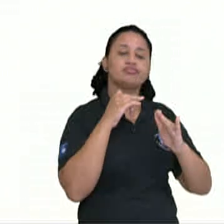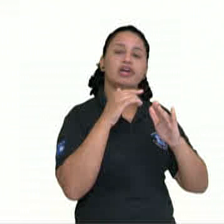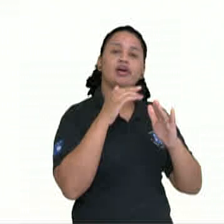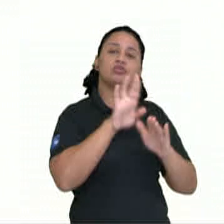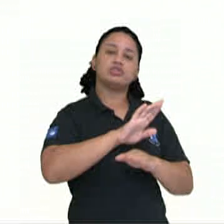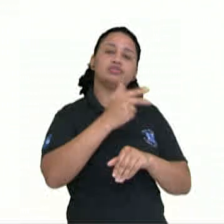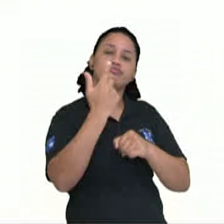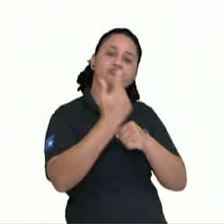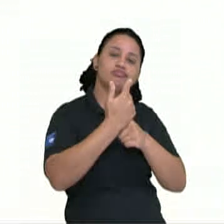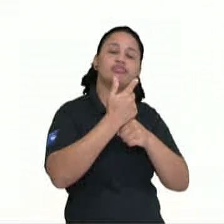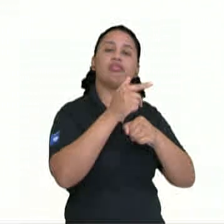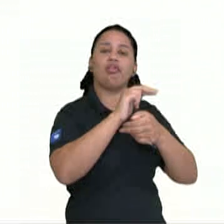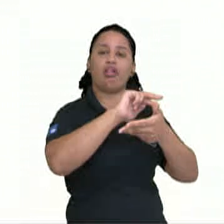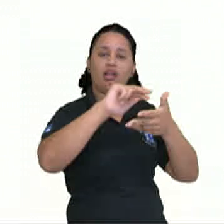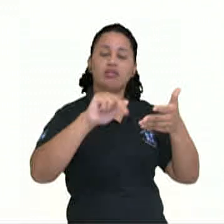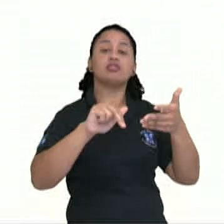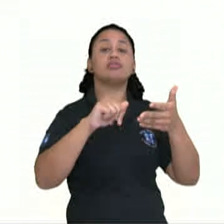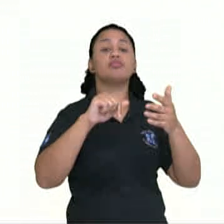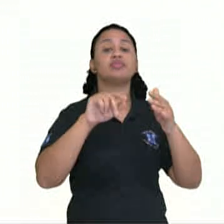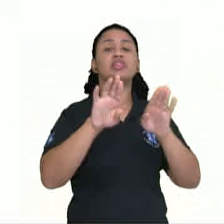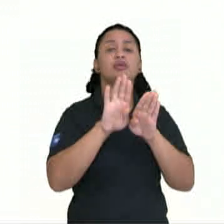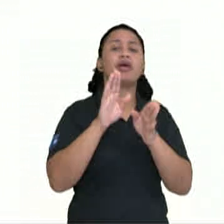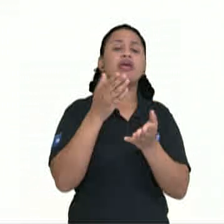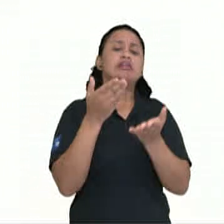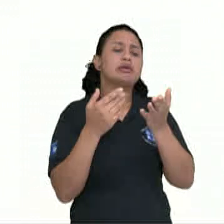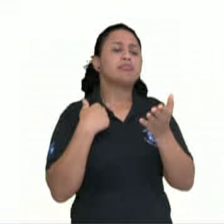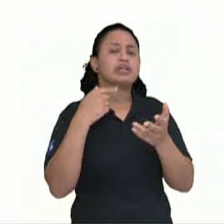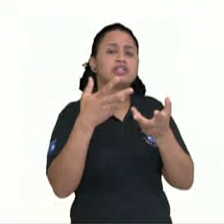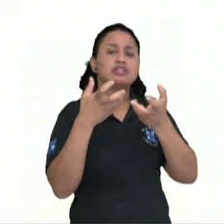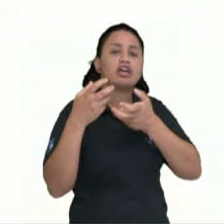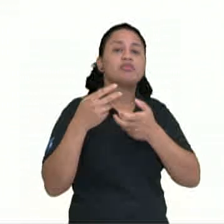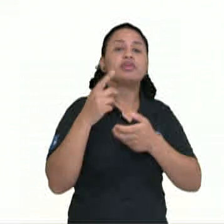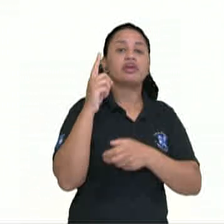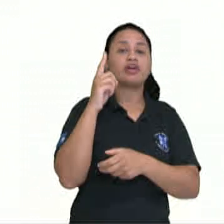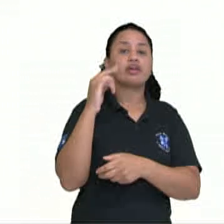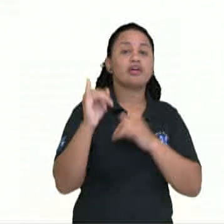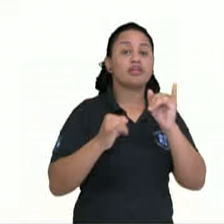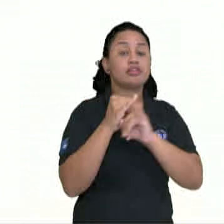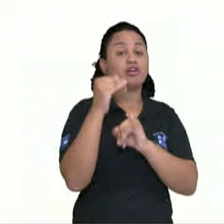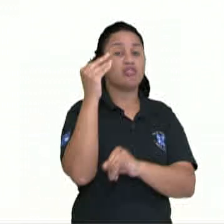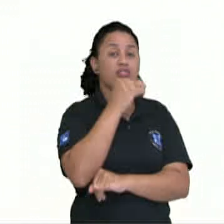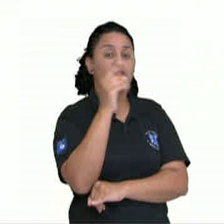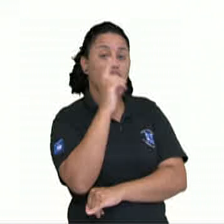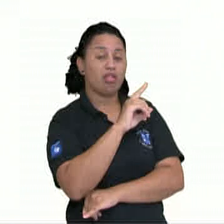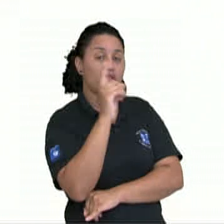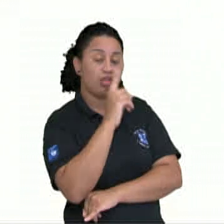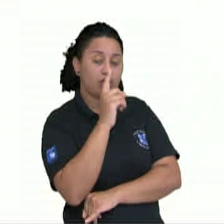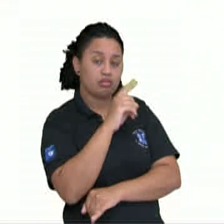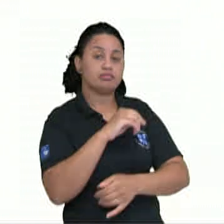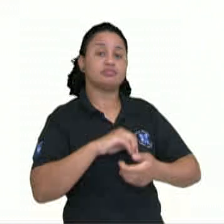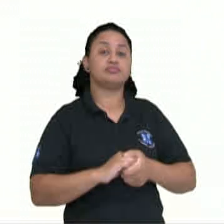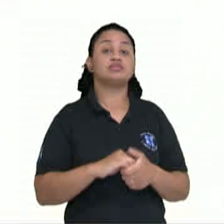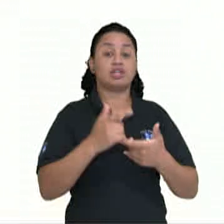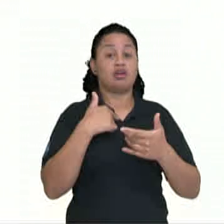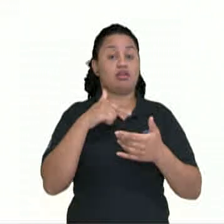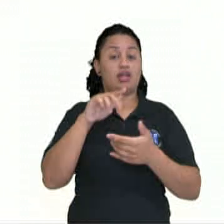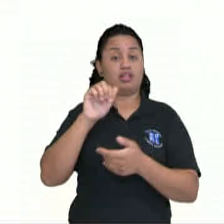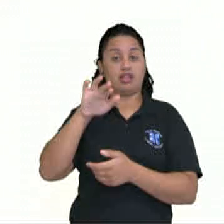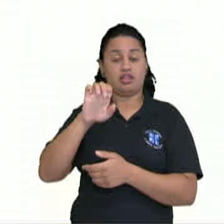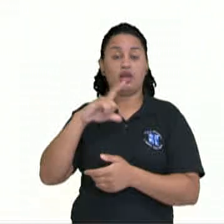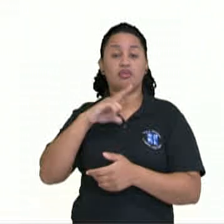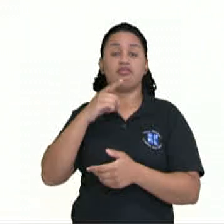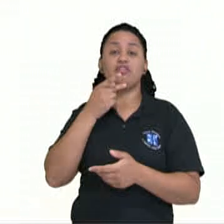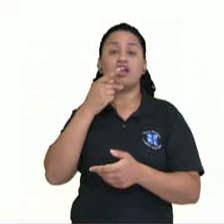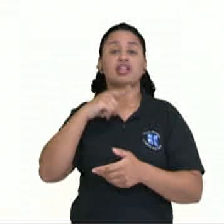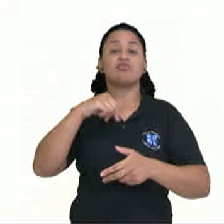as instabilidades do serviço também aumentaram. Segundo a própria agência, houve um número maior de